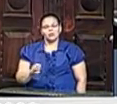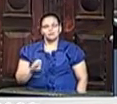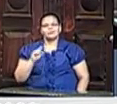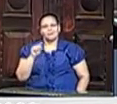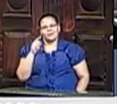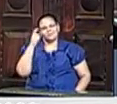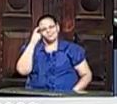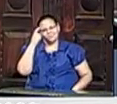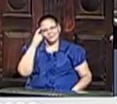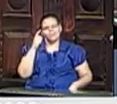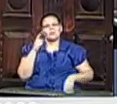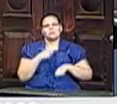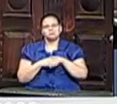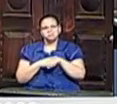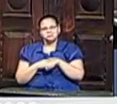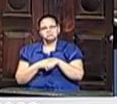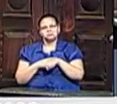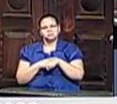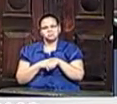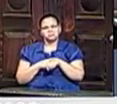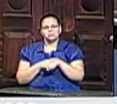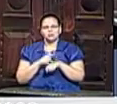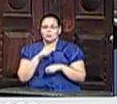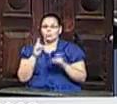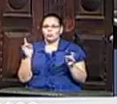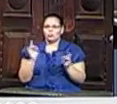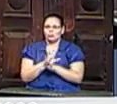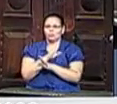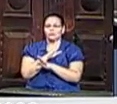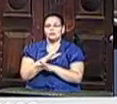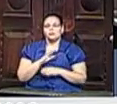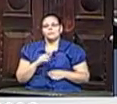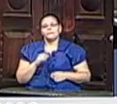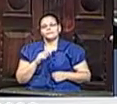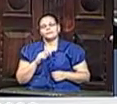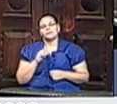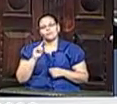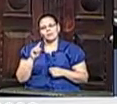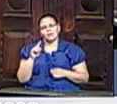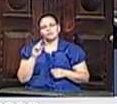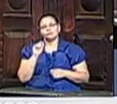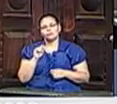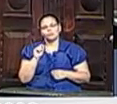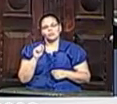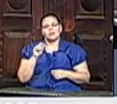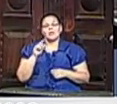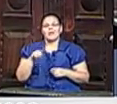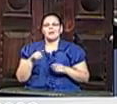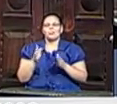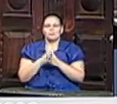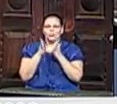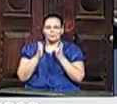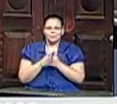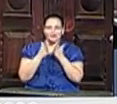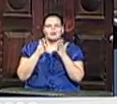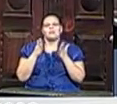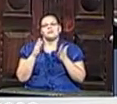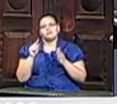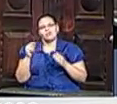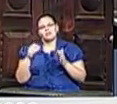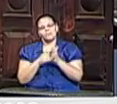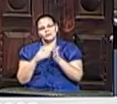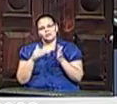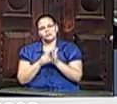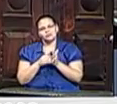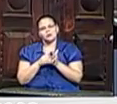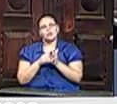Frota. Nada contra atores pornôs. Para concluir, que façam o seu trabalho, mas, sinceramente, é de uma pobreza, é de uma limitação, é